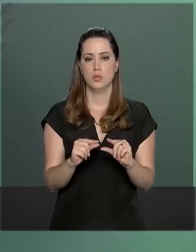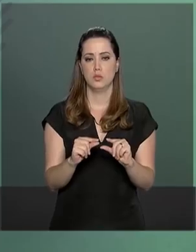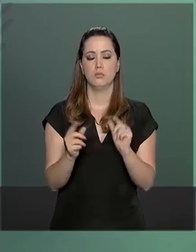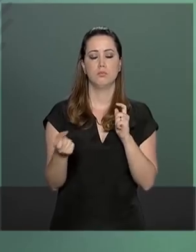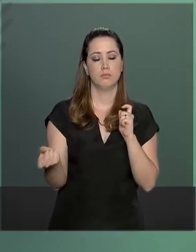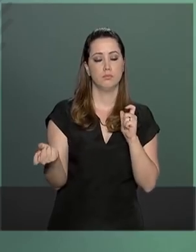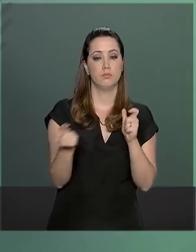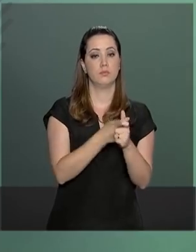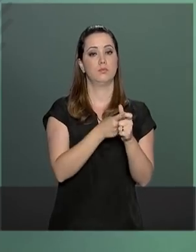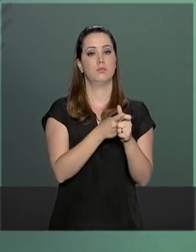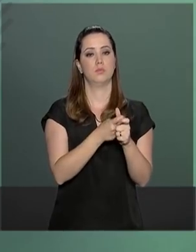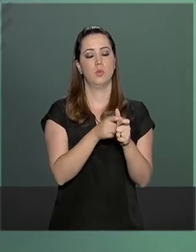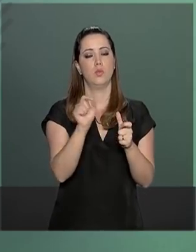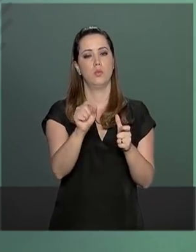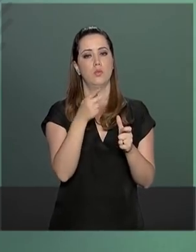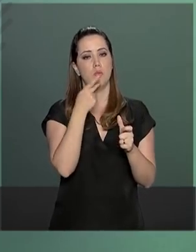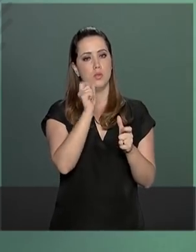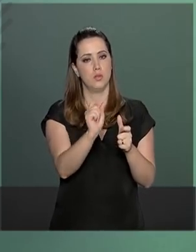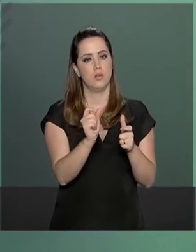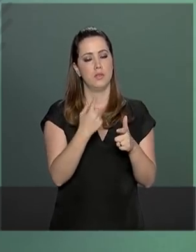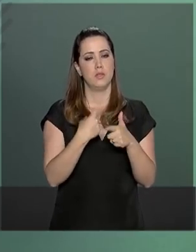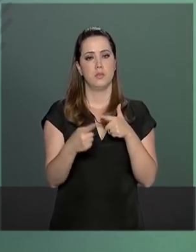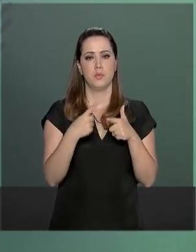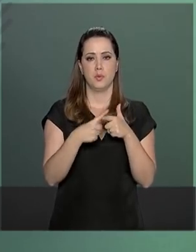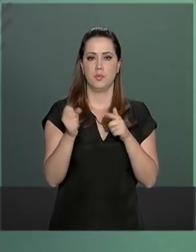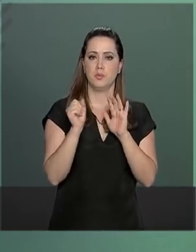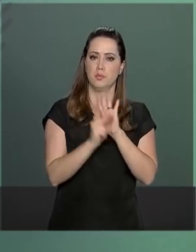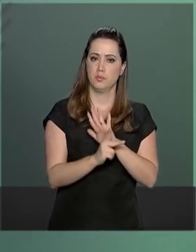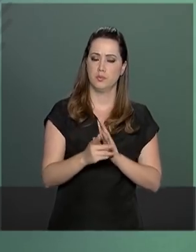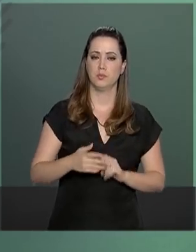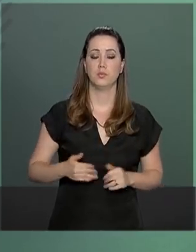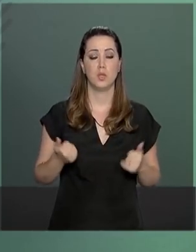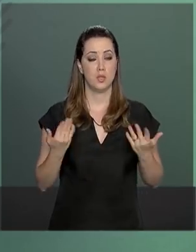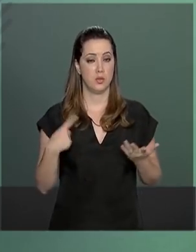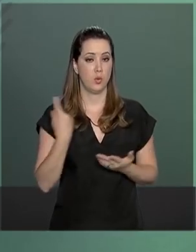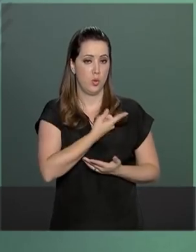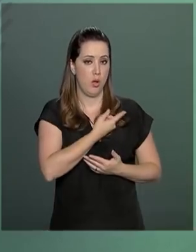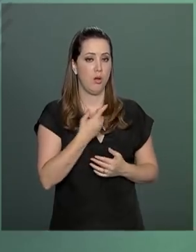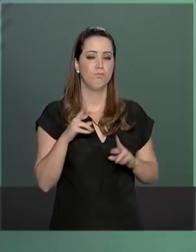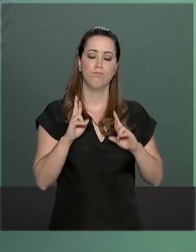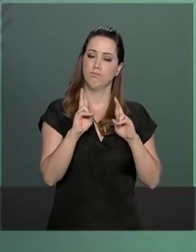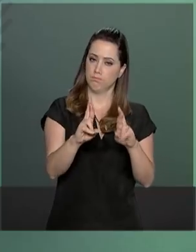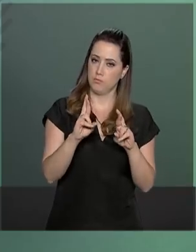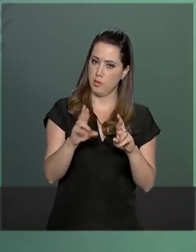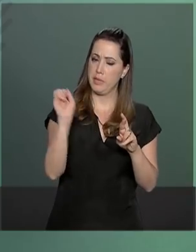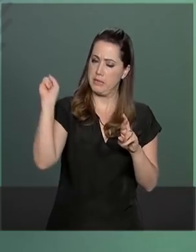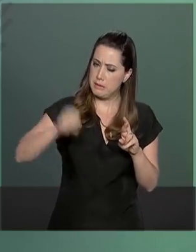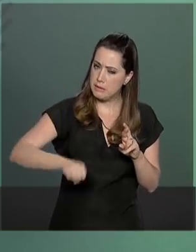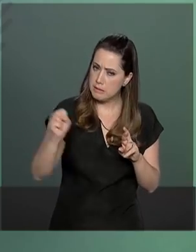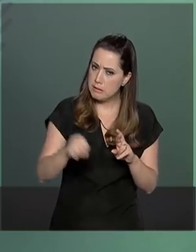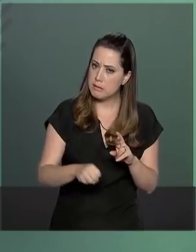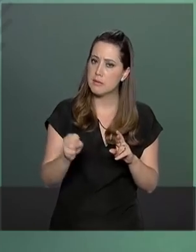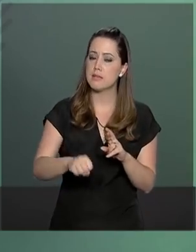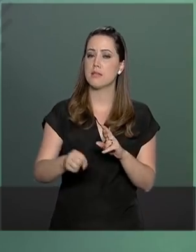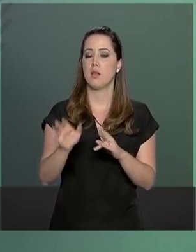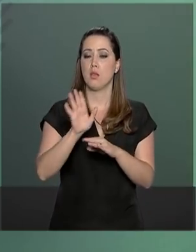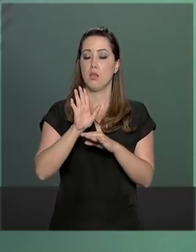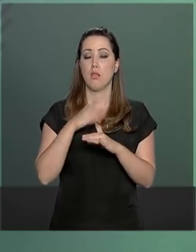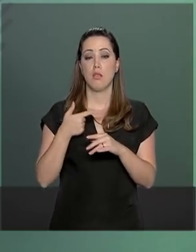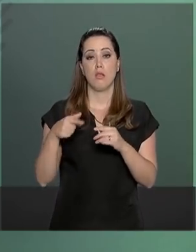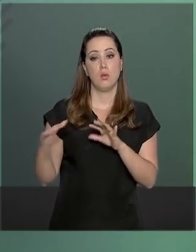dest no que toca essa questão previdenciária não estamos muito esperançosos da coparticipação